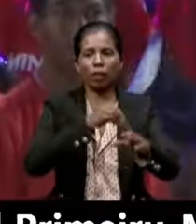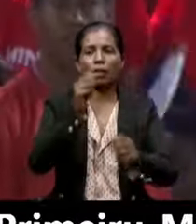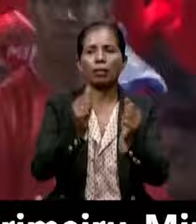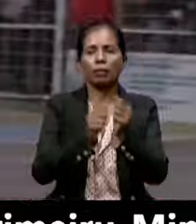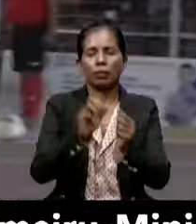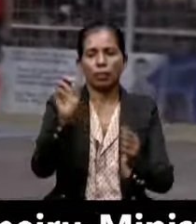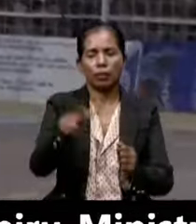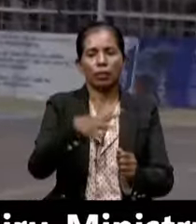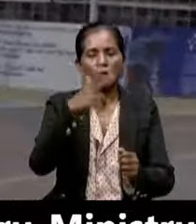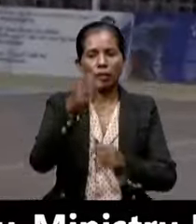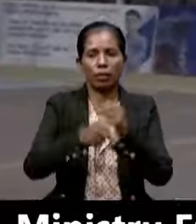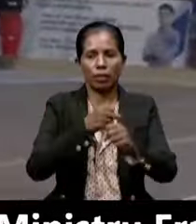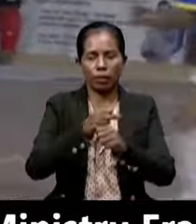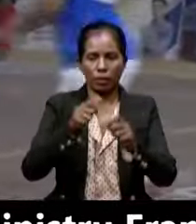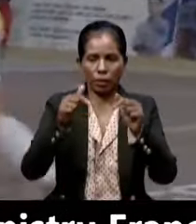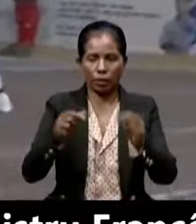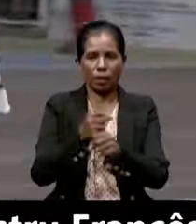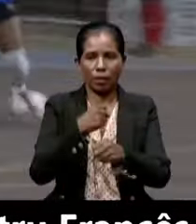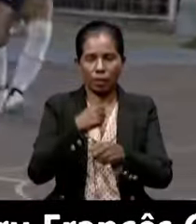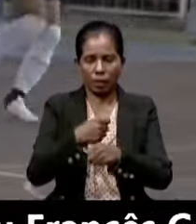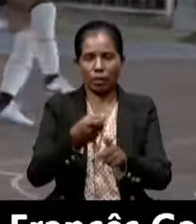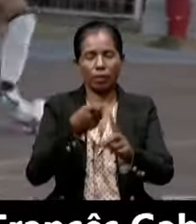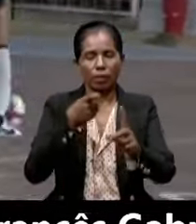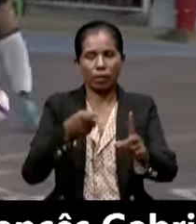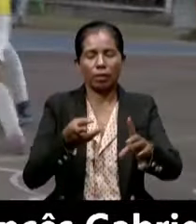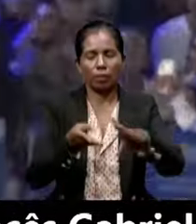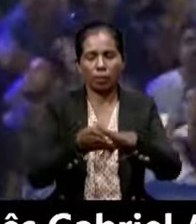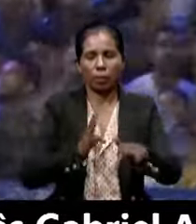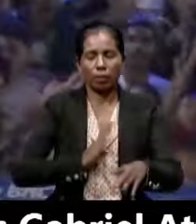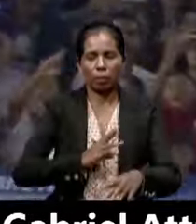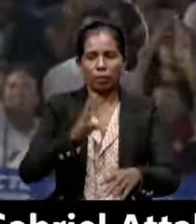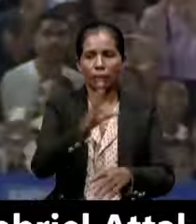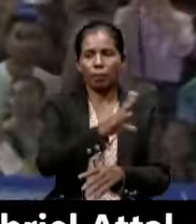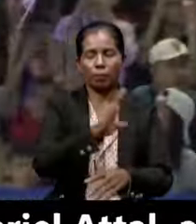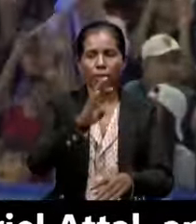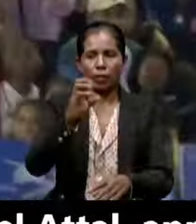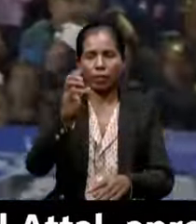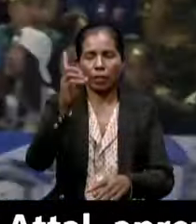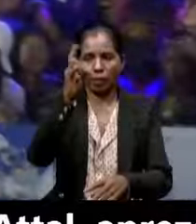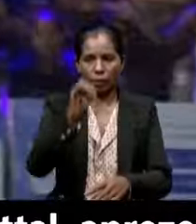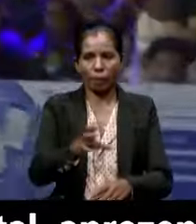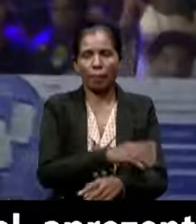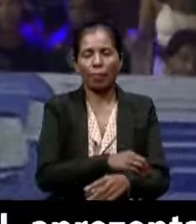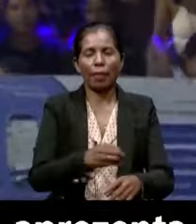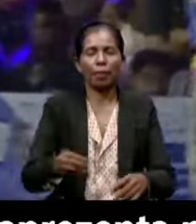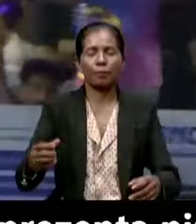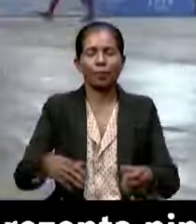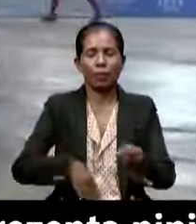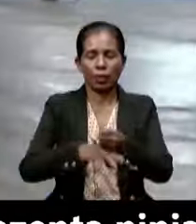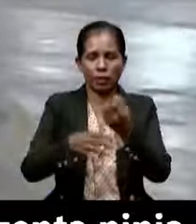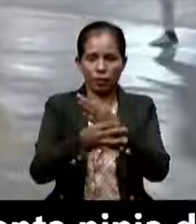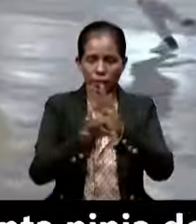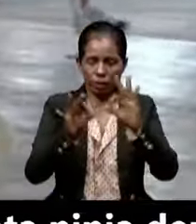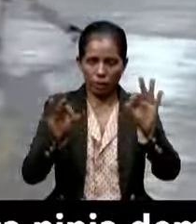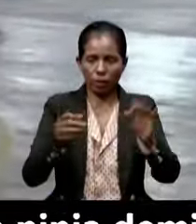sanulu resin tolu tinan ne, neberealiza ia campo futsal bebora dile. Ia ambito jogo finalidade ne